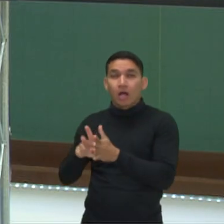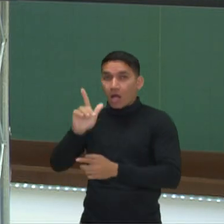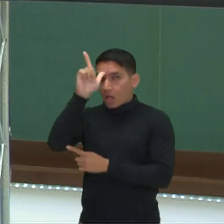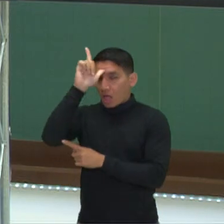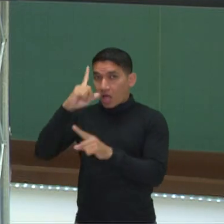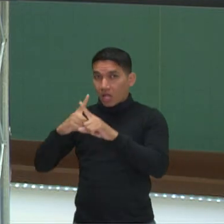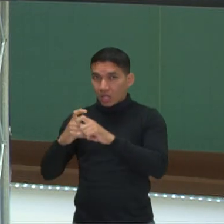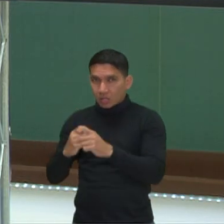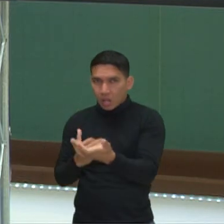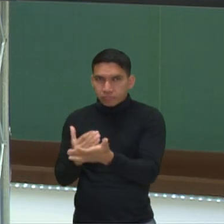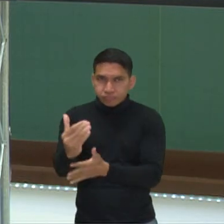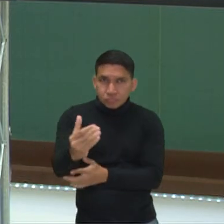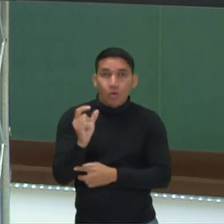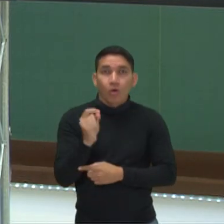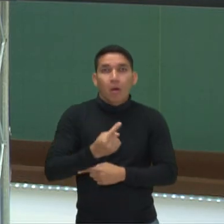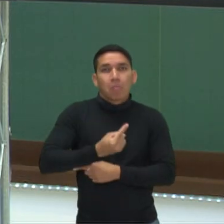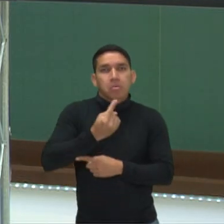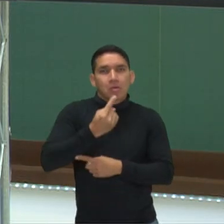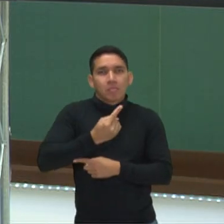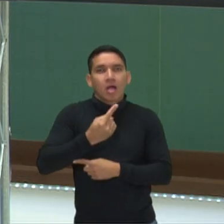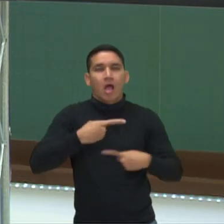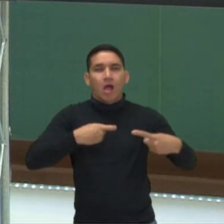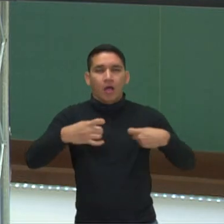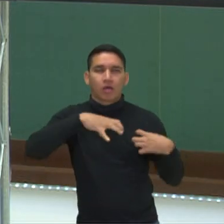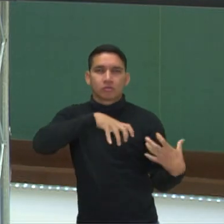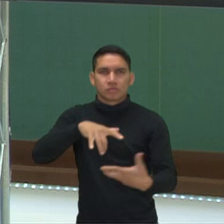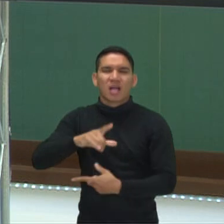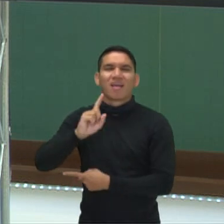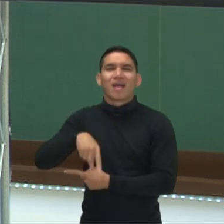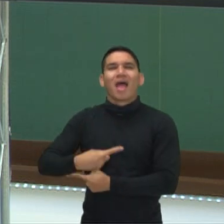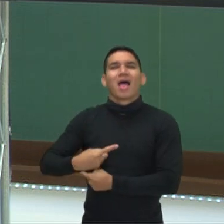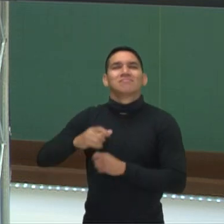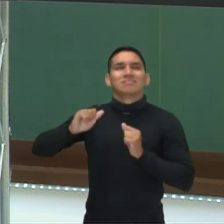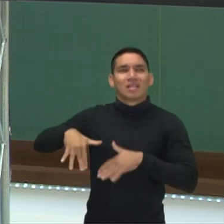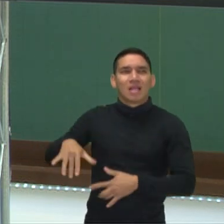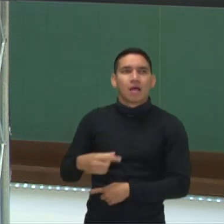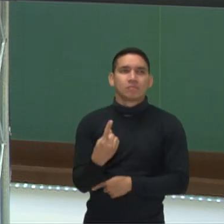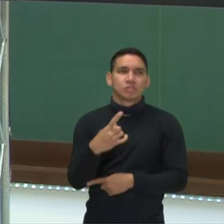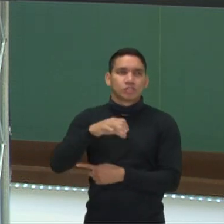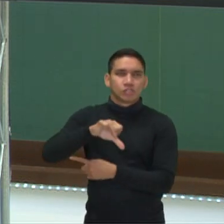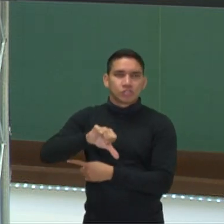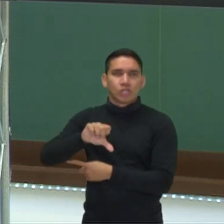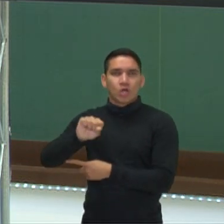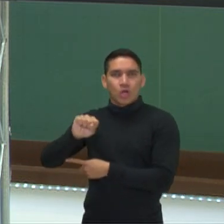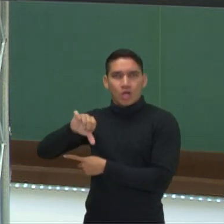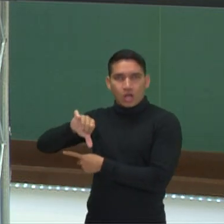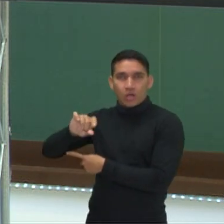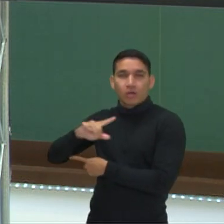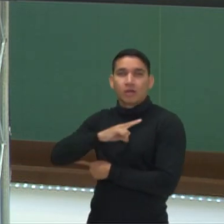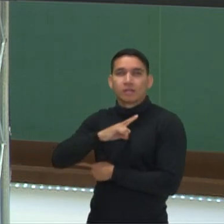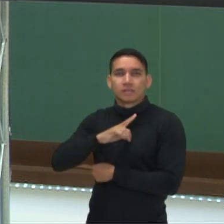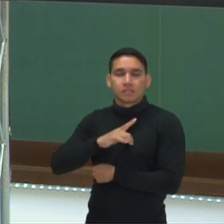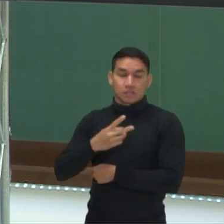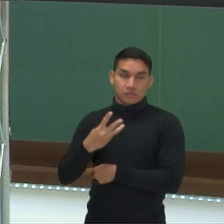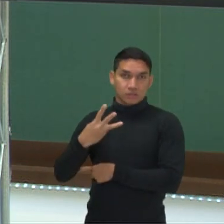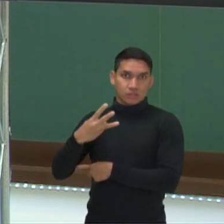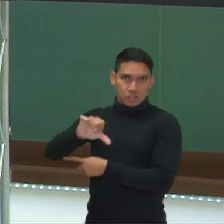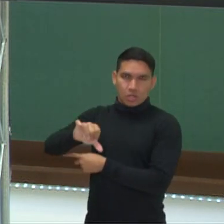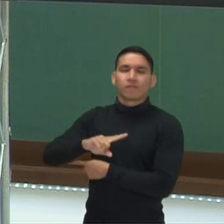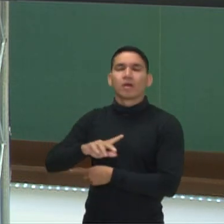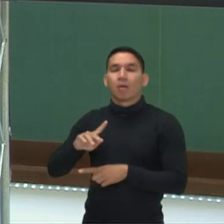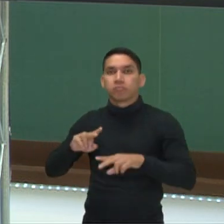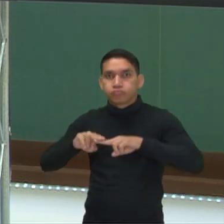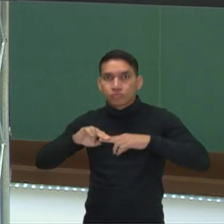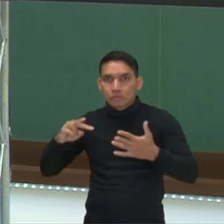Guerra Mundial, em setembro de 1939. Então, uma imagem de destruição após a invasão da Alemanha à